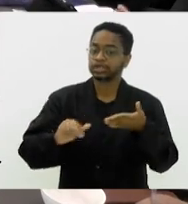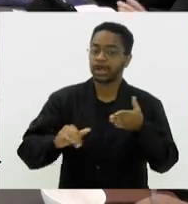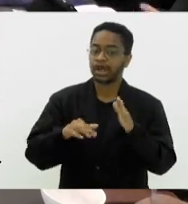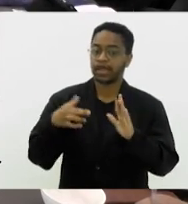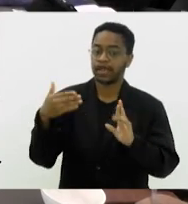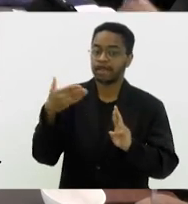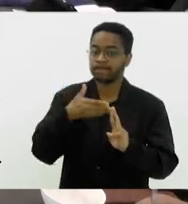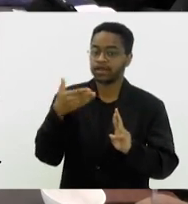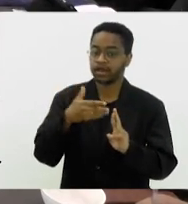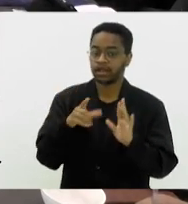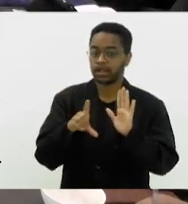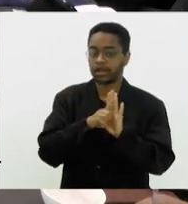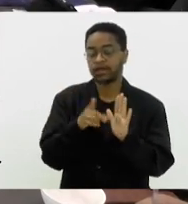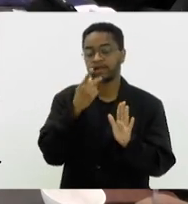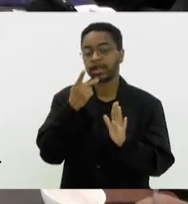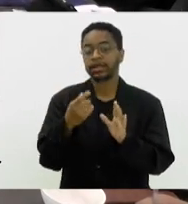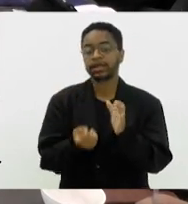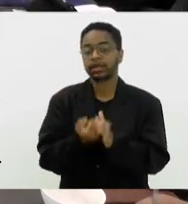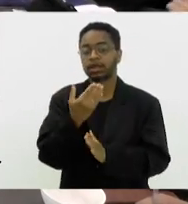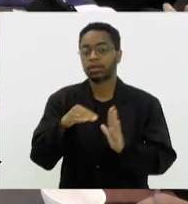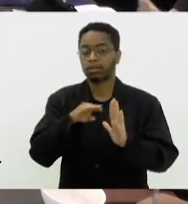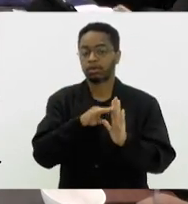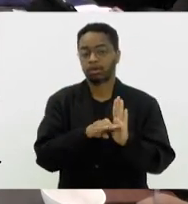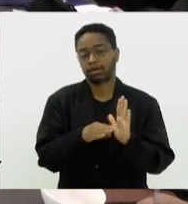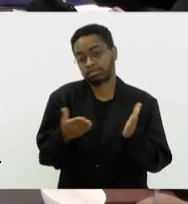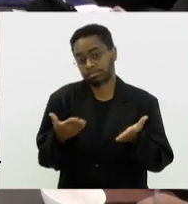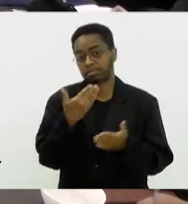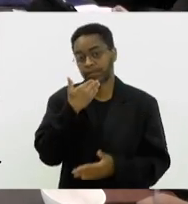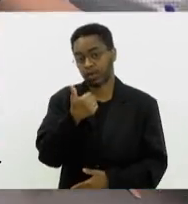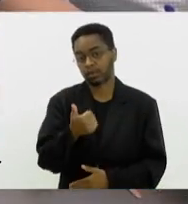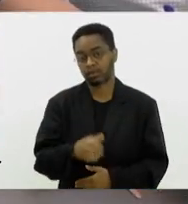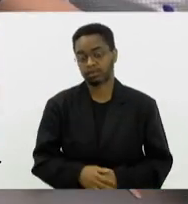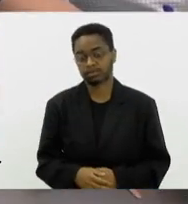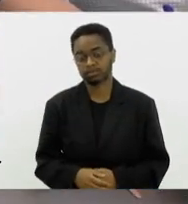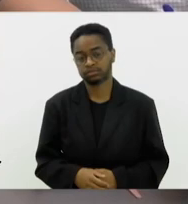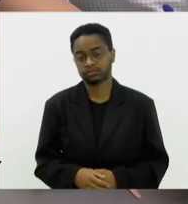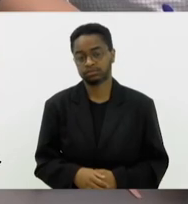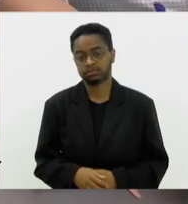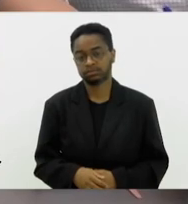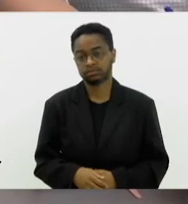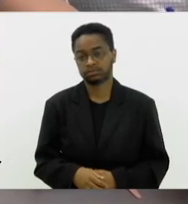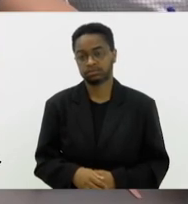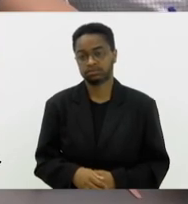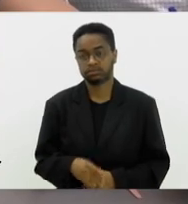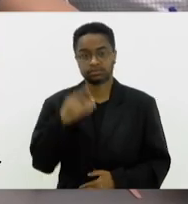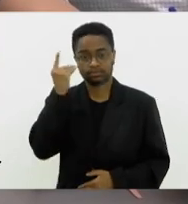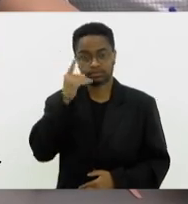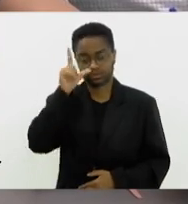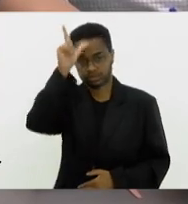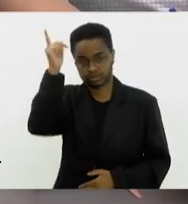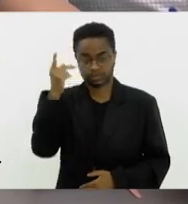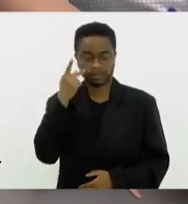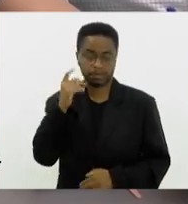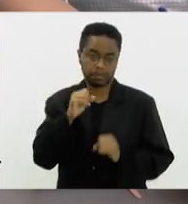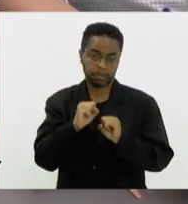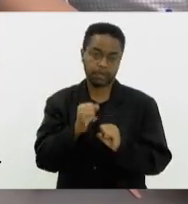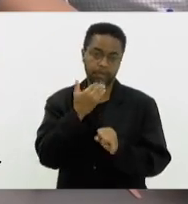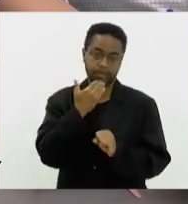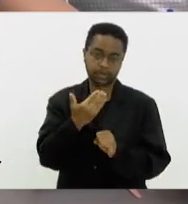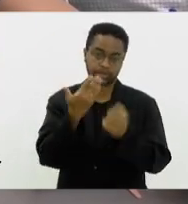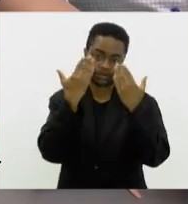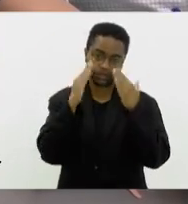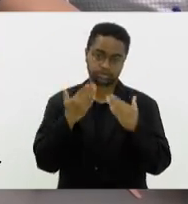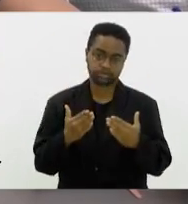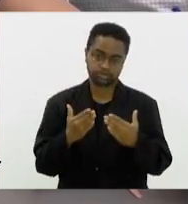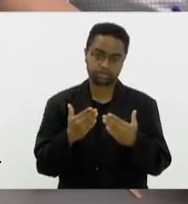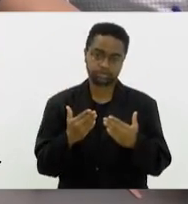e dizer apenas que cria esse programa. Seria mais adequado. O deputado Luiz Paulo podia talvez pedir vista para